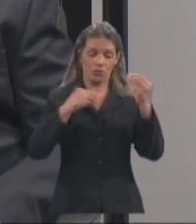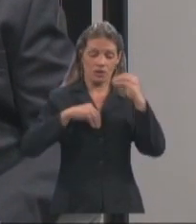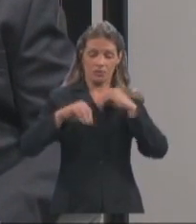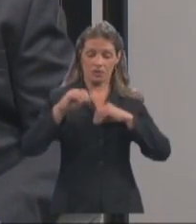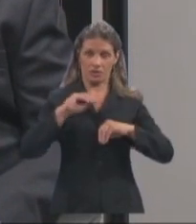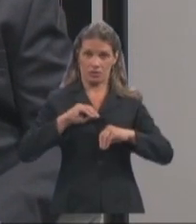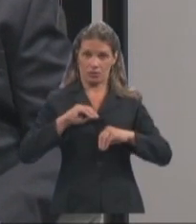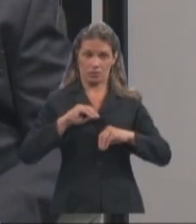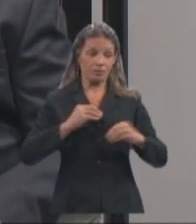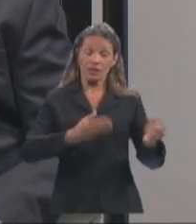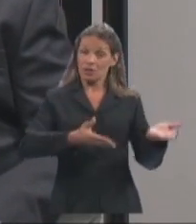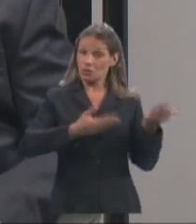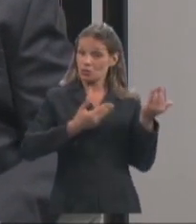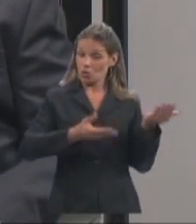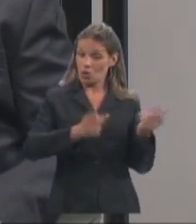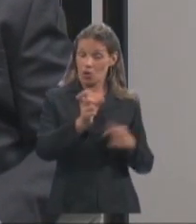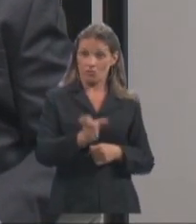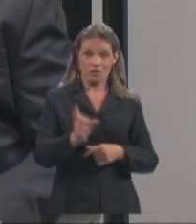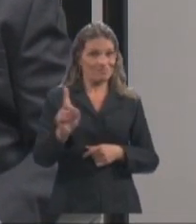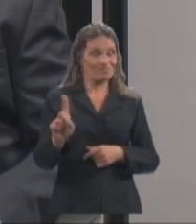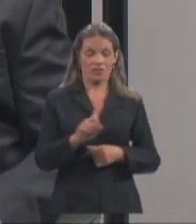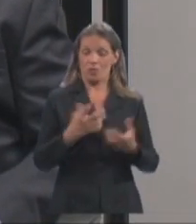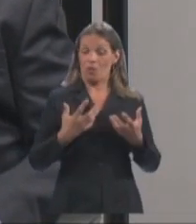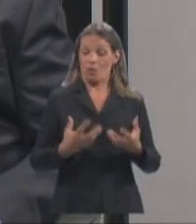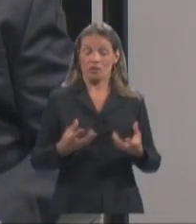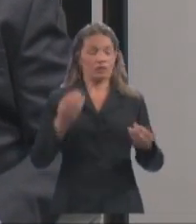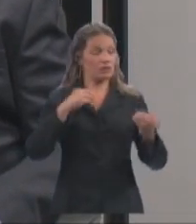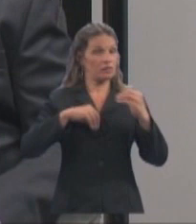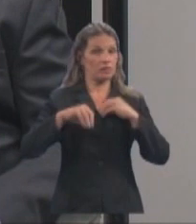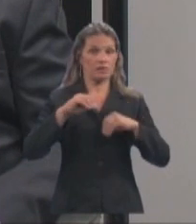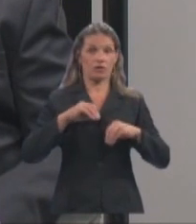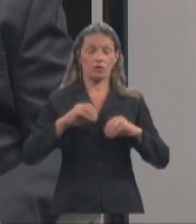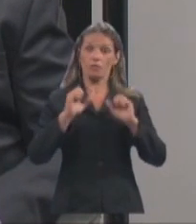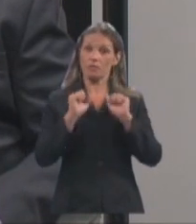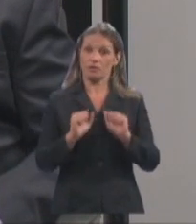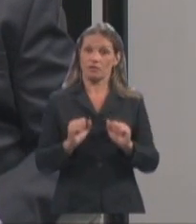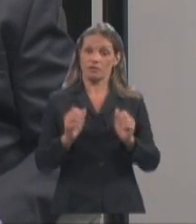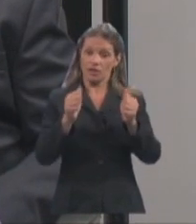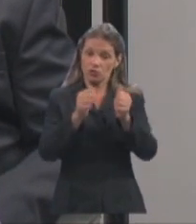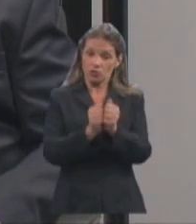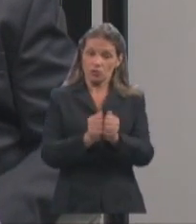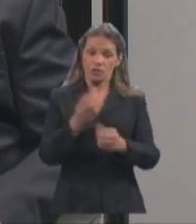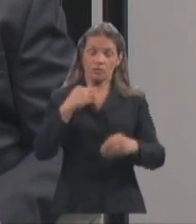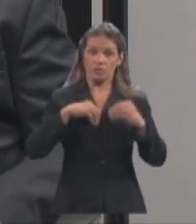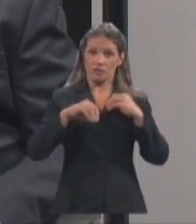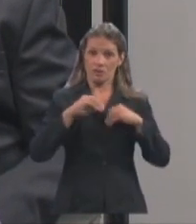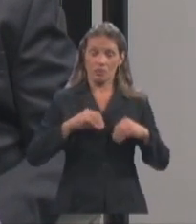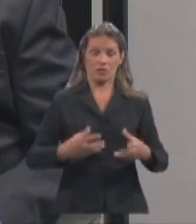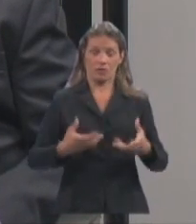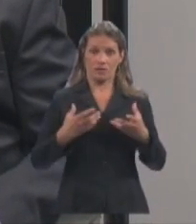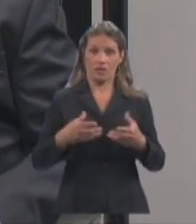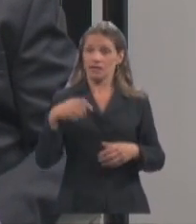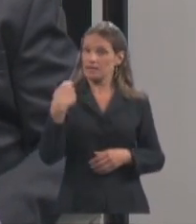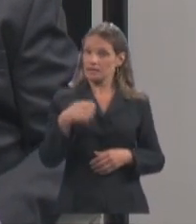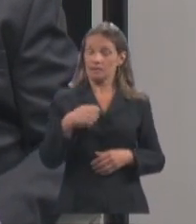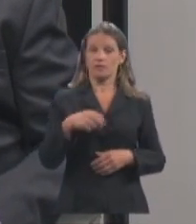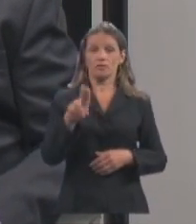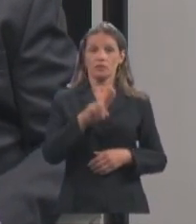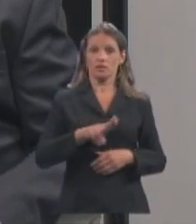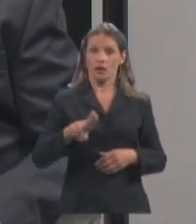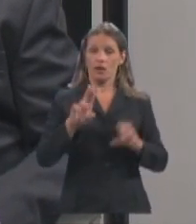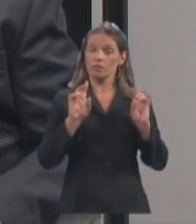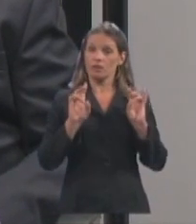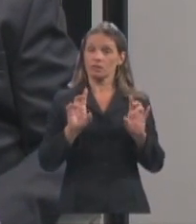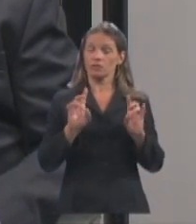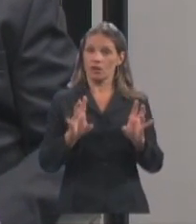muito deprimido e o adolescente ele não suporta a depressão então para conviver com a depressão para suportá-la ele